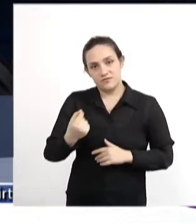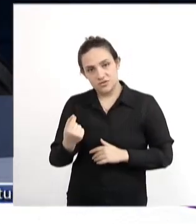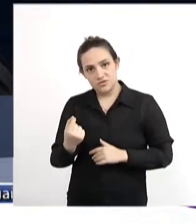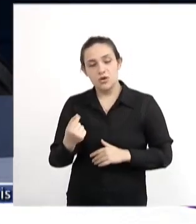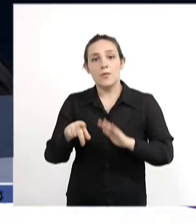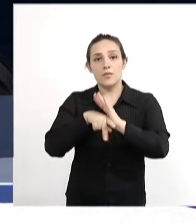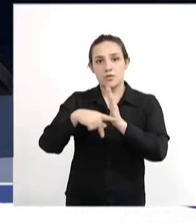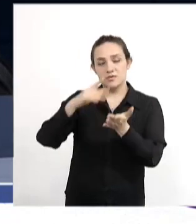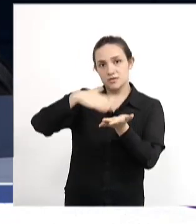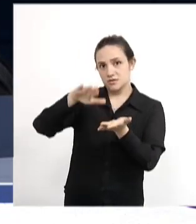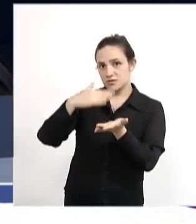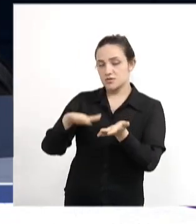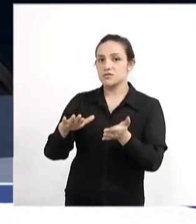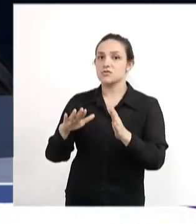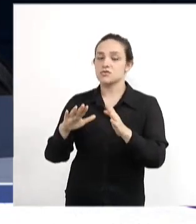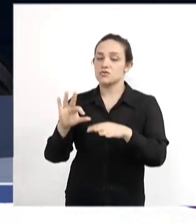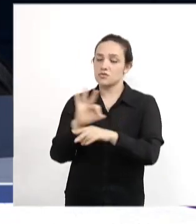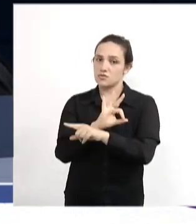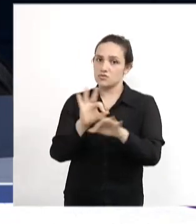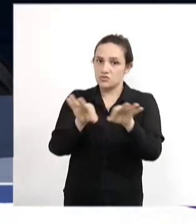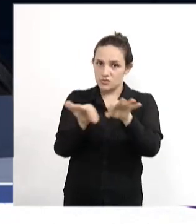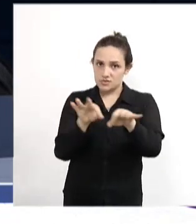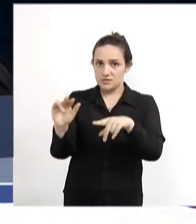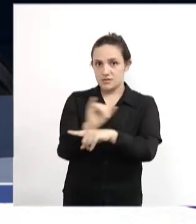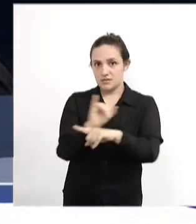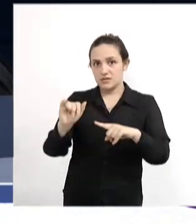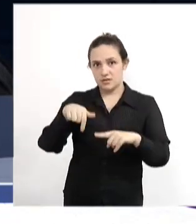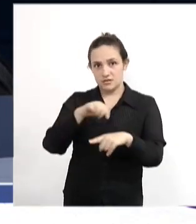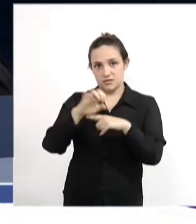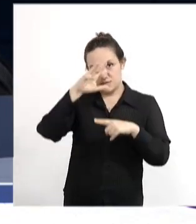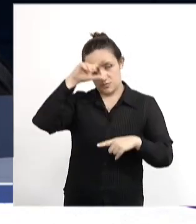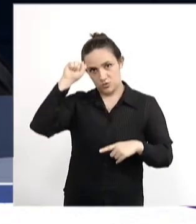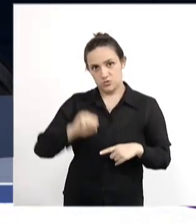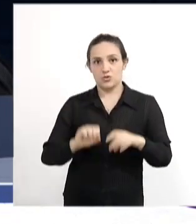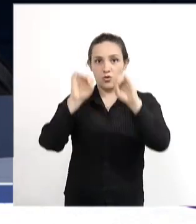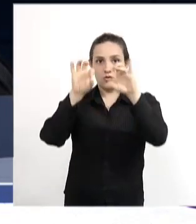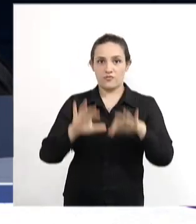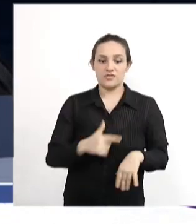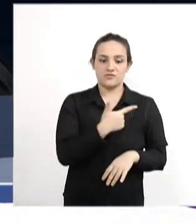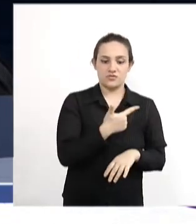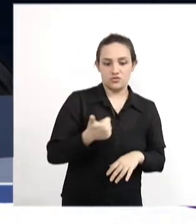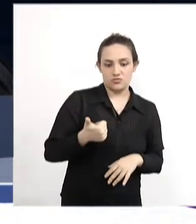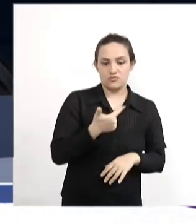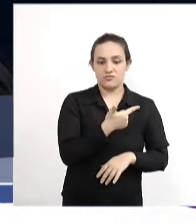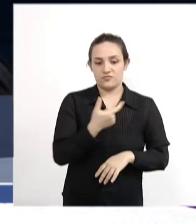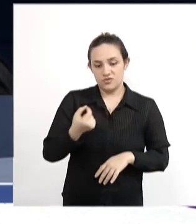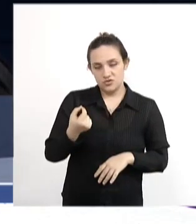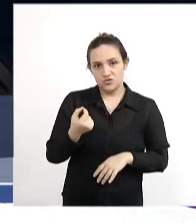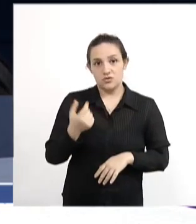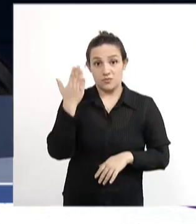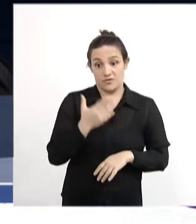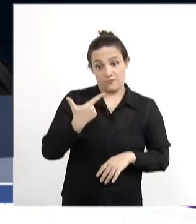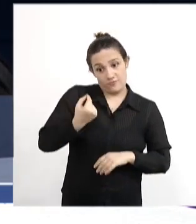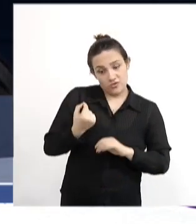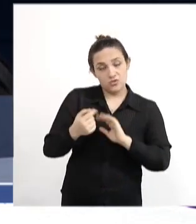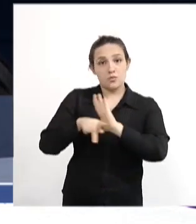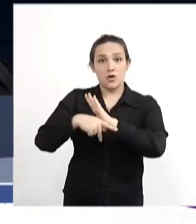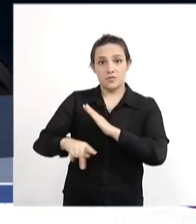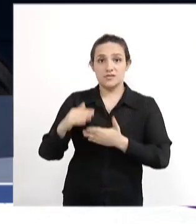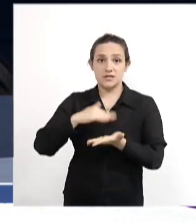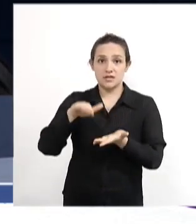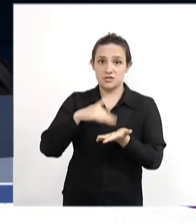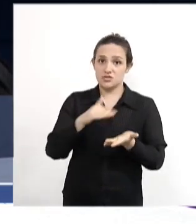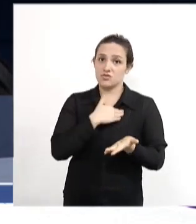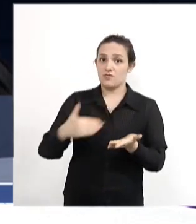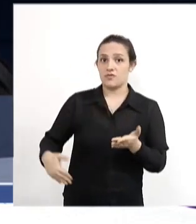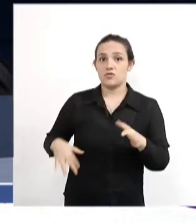da Secretaria de Governo e Gestão Estratégica de Mato Grosso do Sul. Ofícios números 21, 20 da Secretaria de Governo e